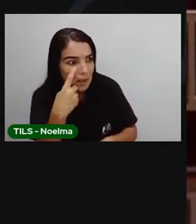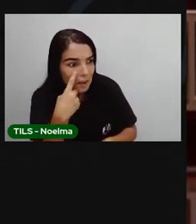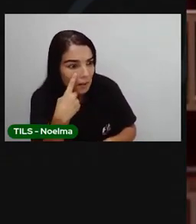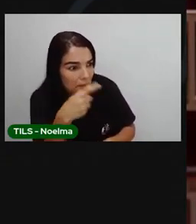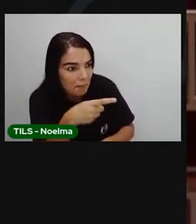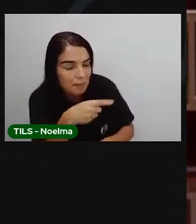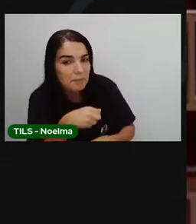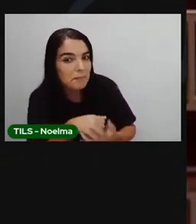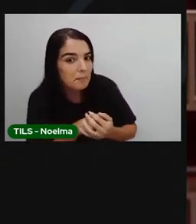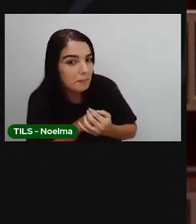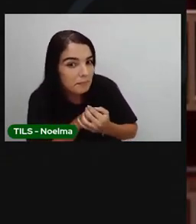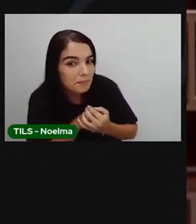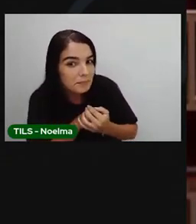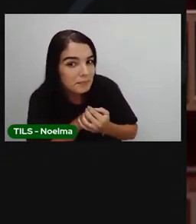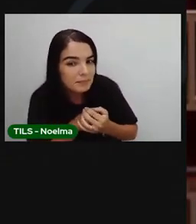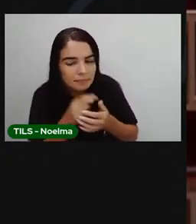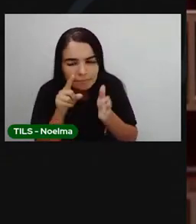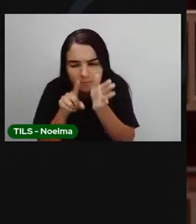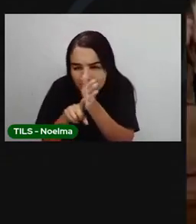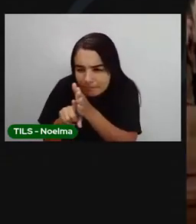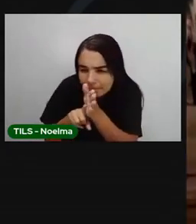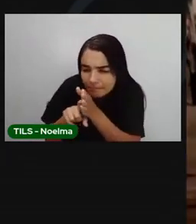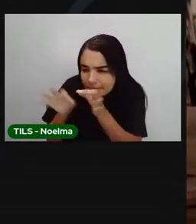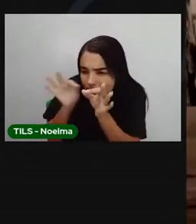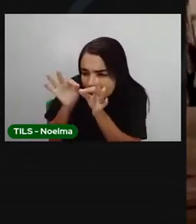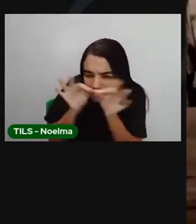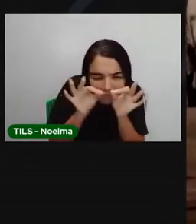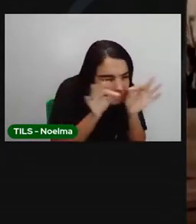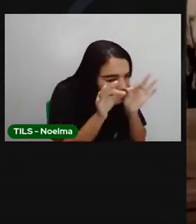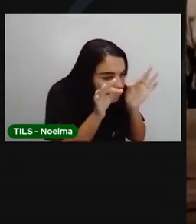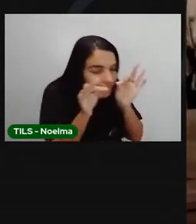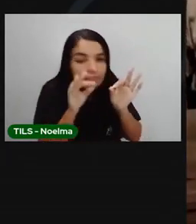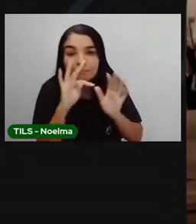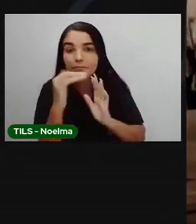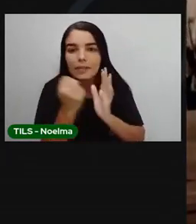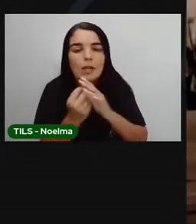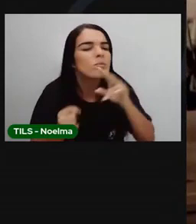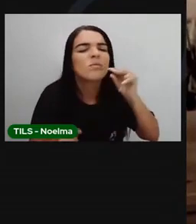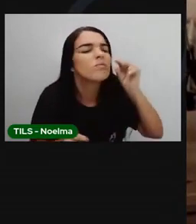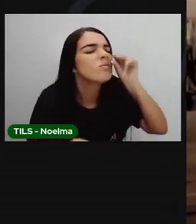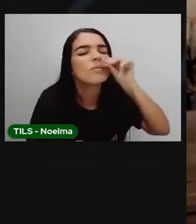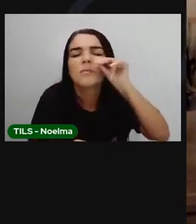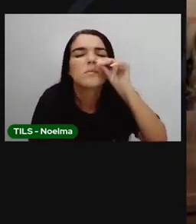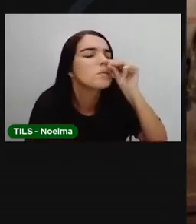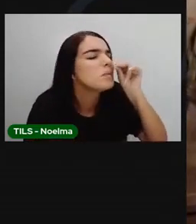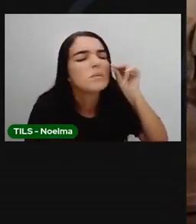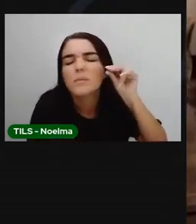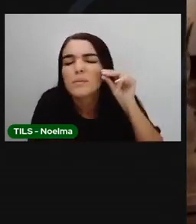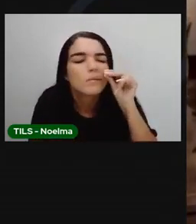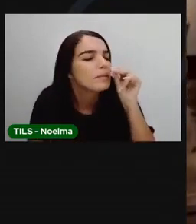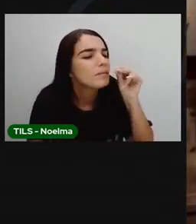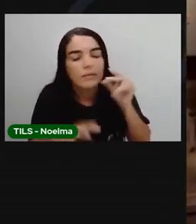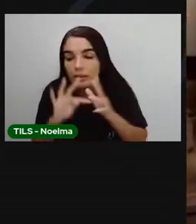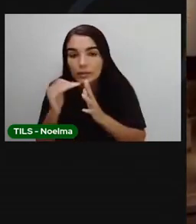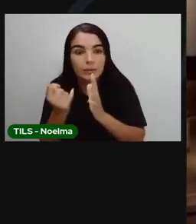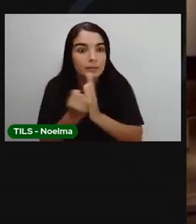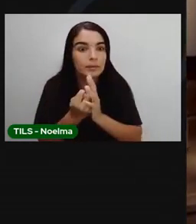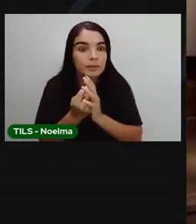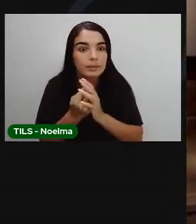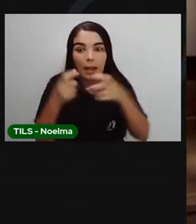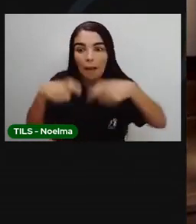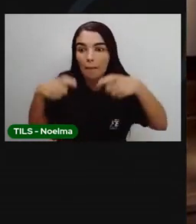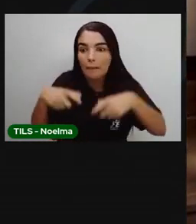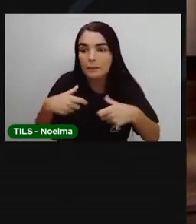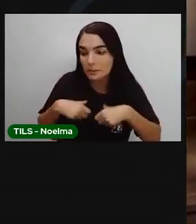isto. Examinou tudo minuciosamente. Farejou a tulha de milho e a estrebaria. Em